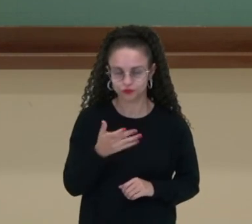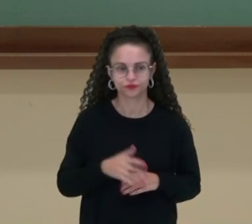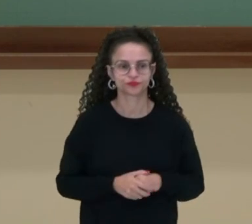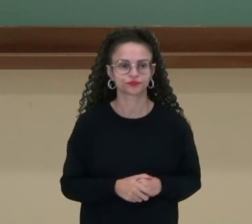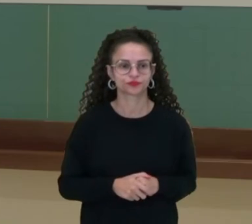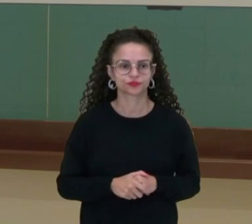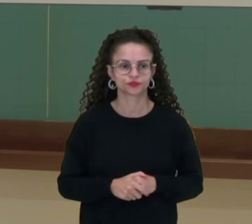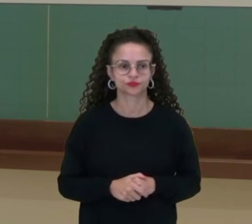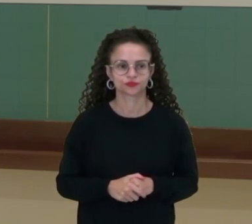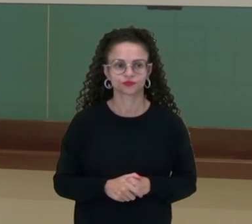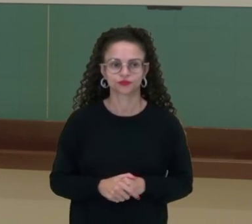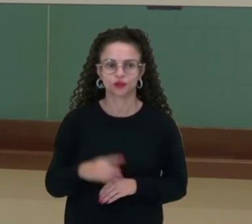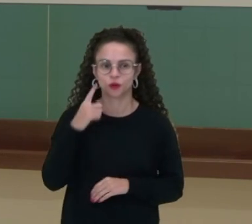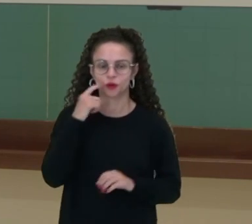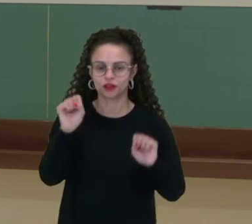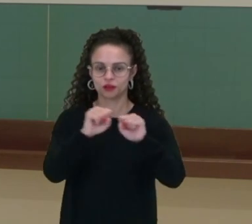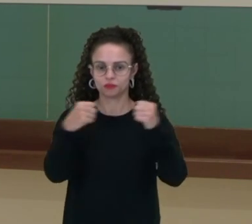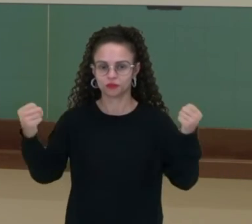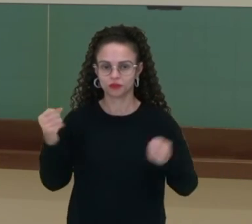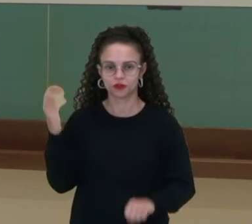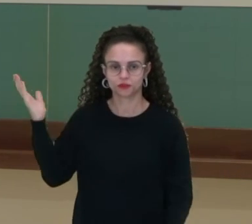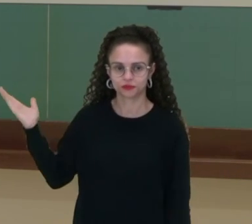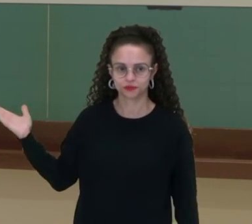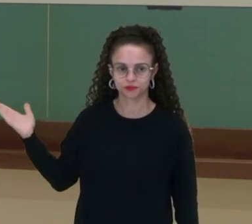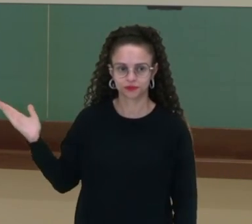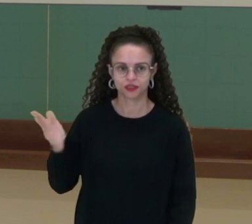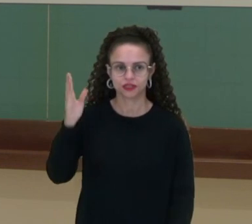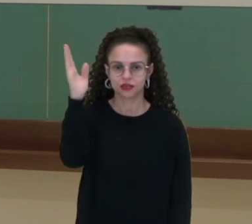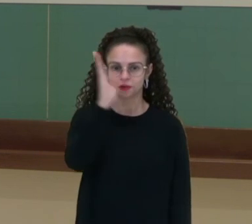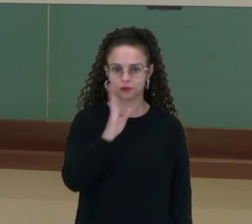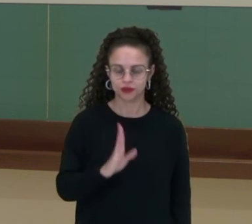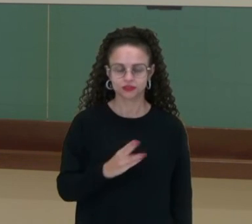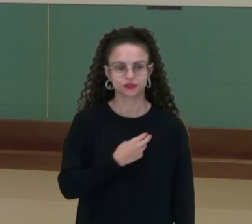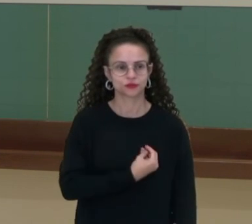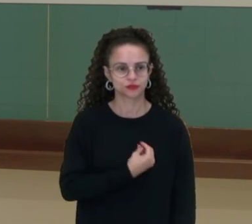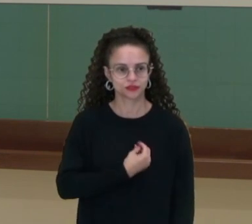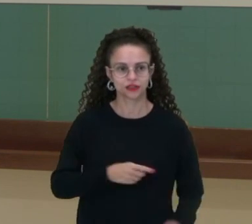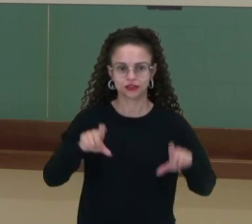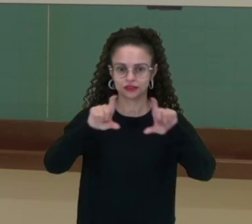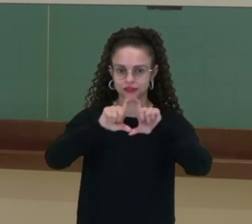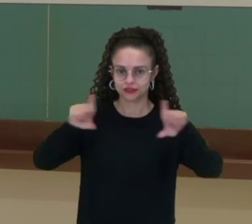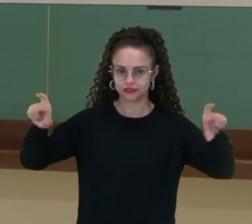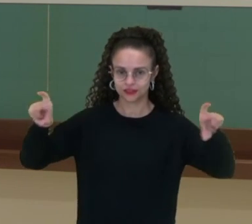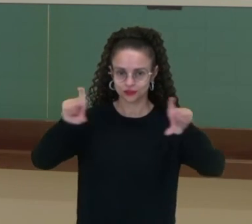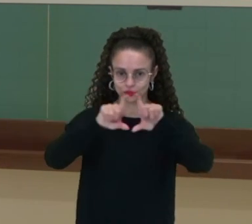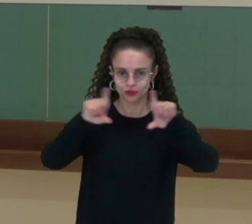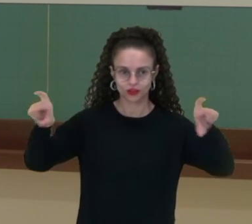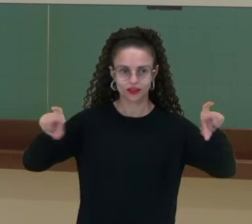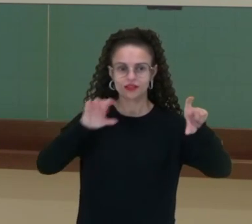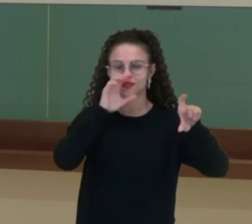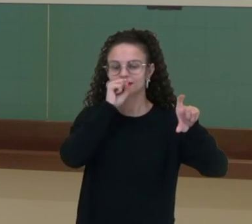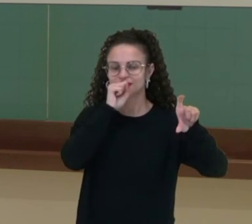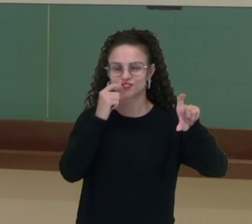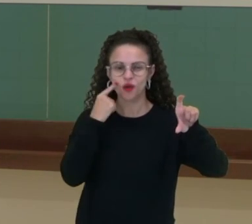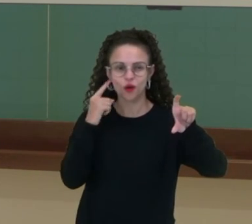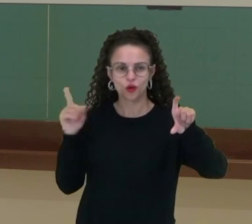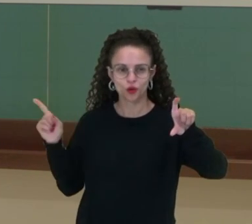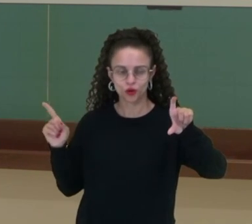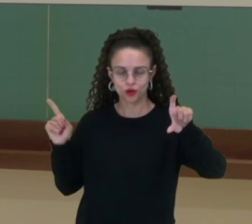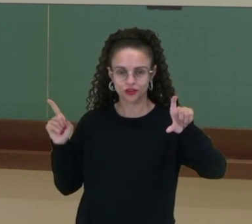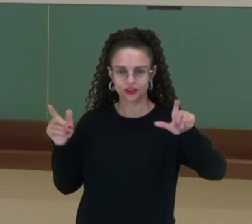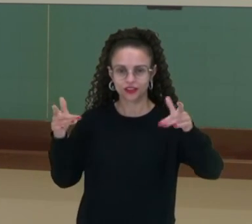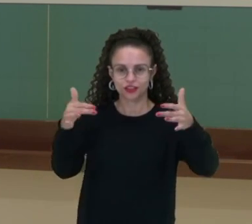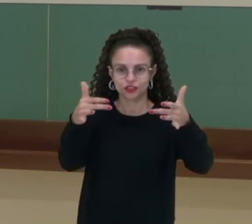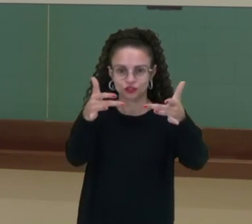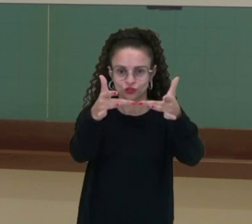de novo no mapa, né? Então, olha só, o Brasil está dentro de uma zona intertropical. Ou seja, entre o Trópico